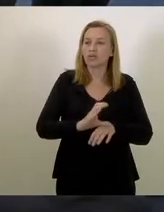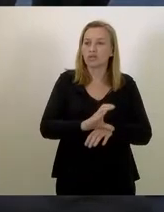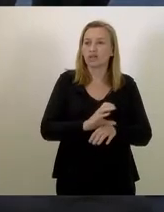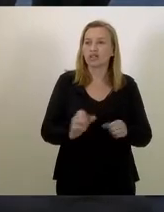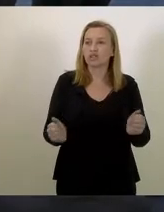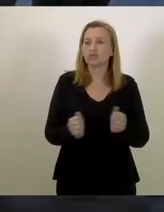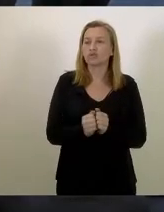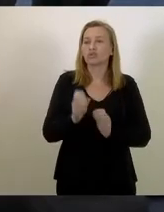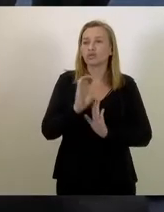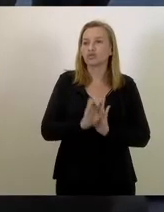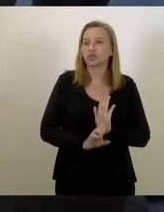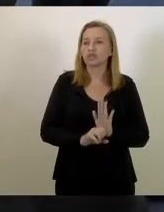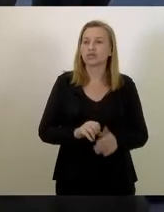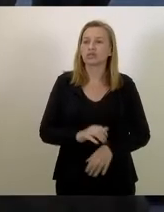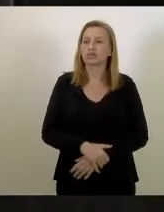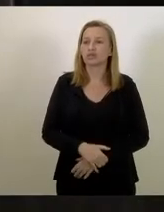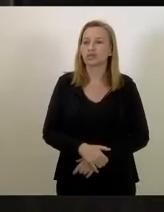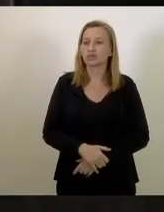emenda